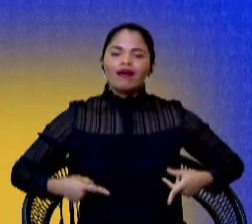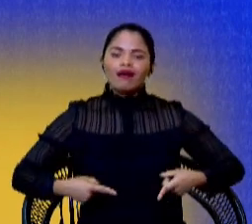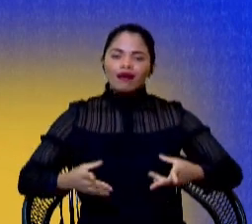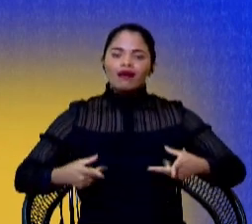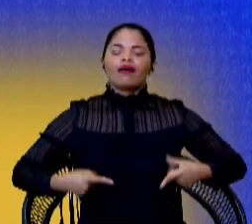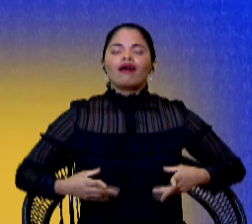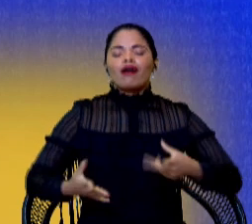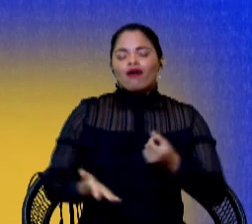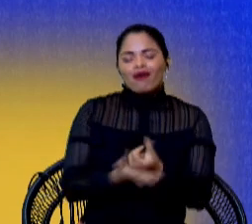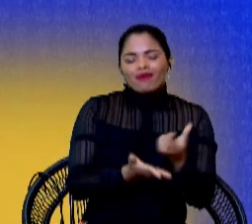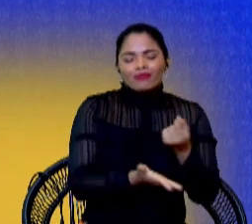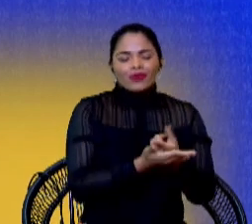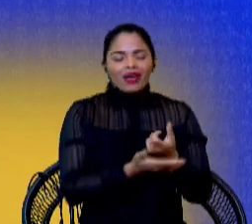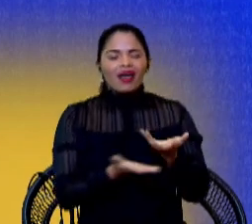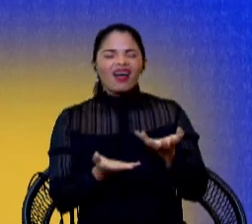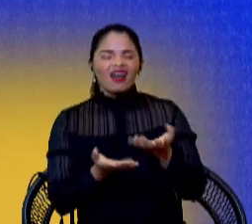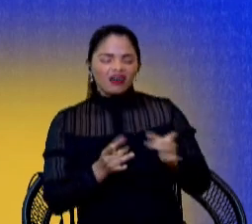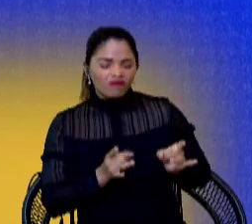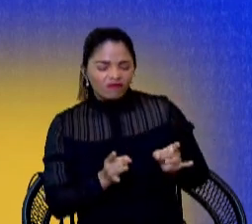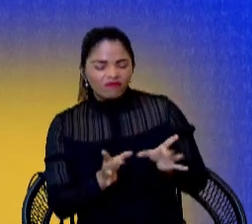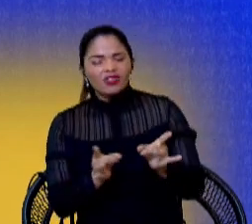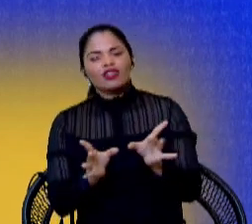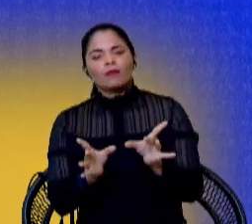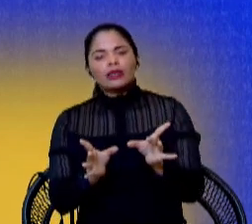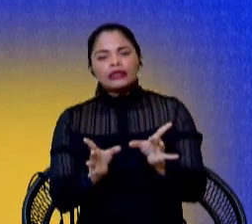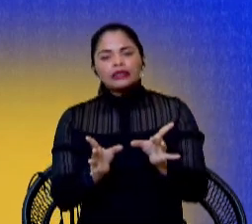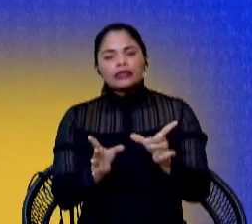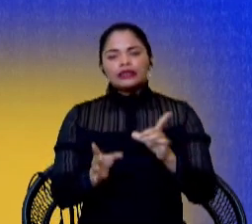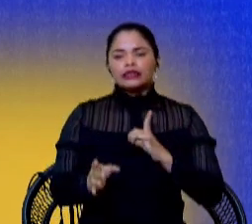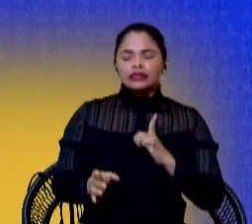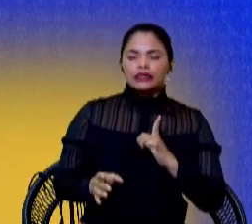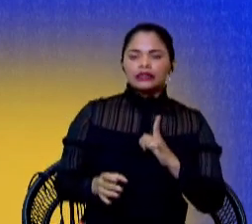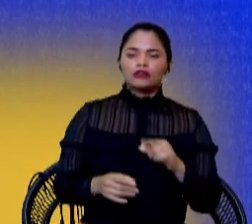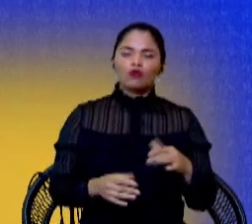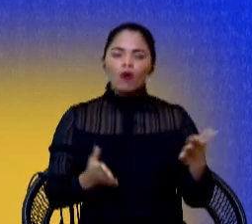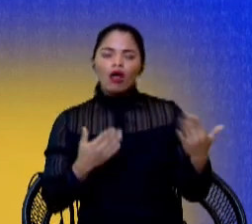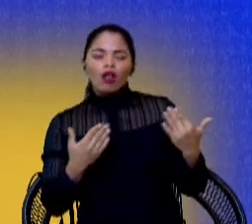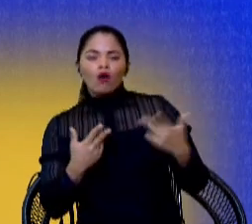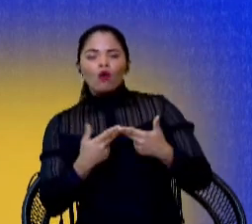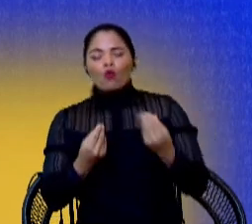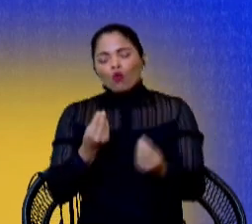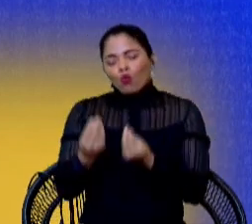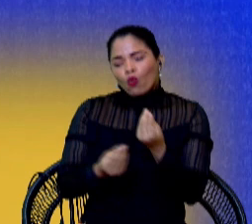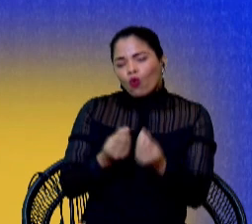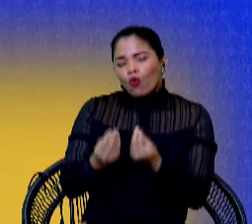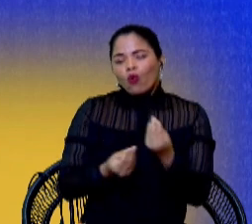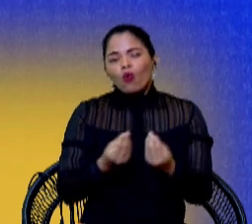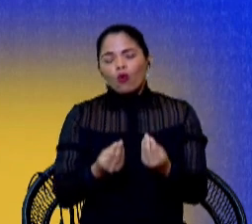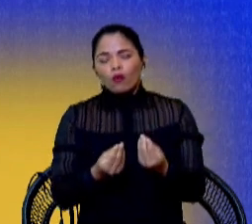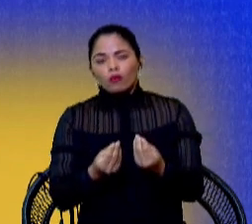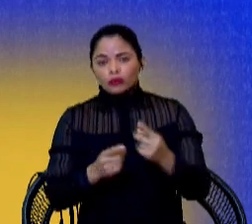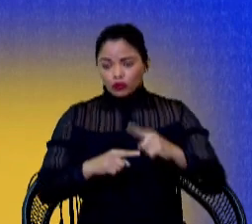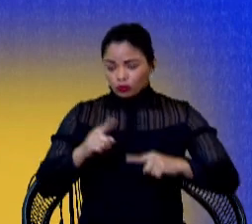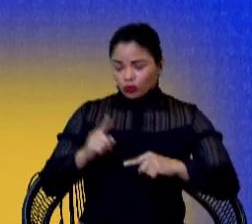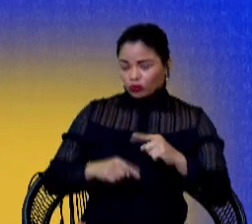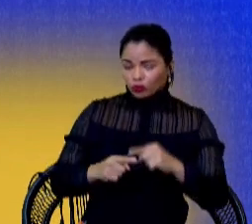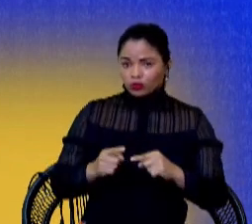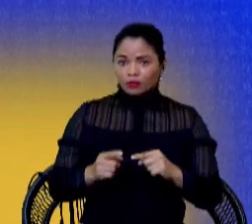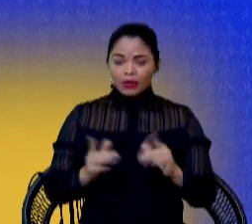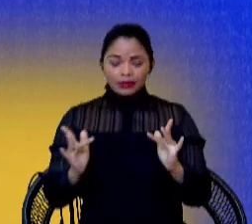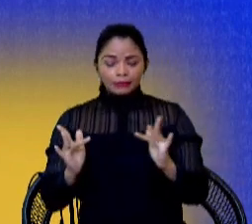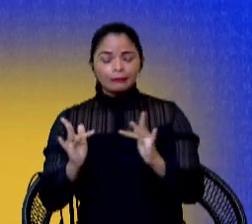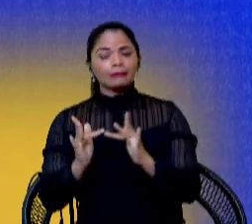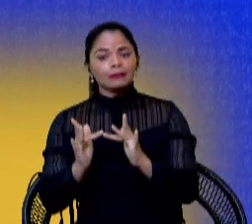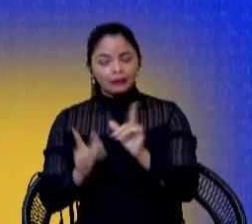né? Ah, eu preciso vender mais em época de baixa temporada. Ok, como que você consegue segmentar o seu produto para conversar com